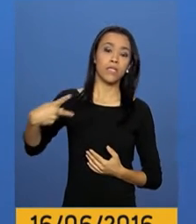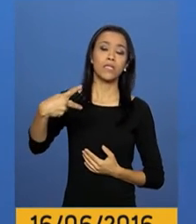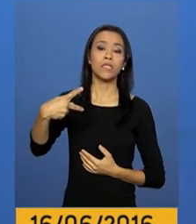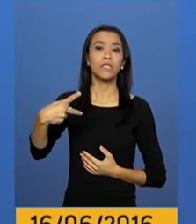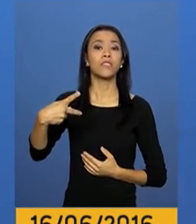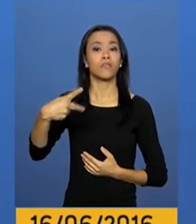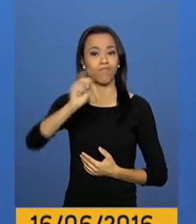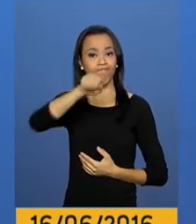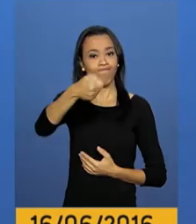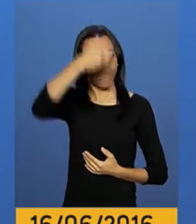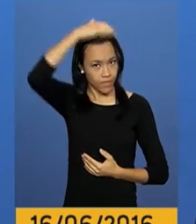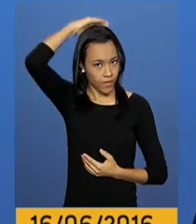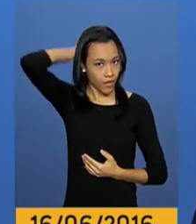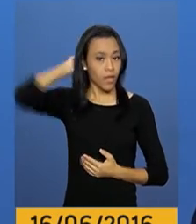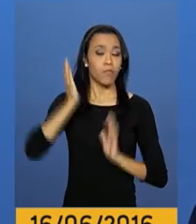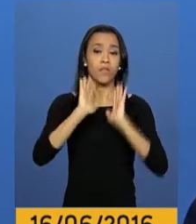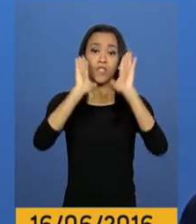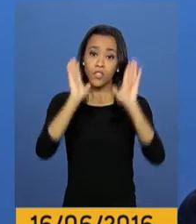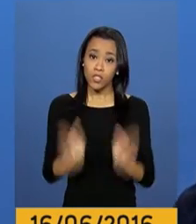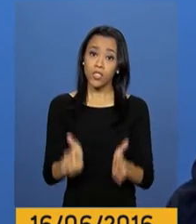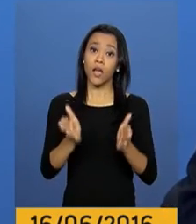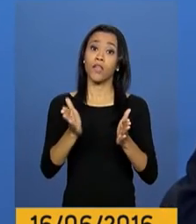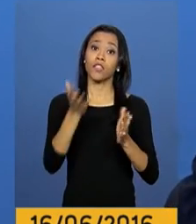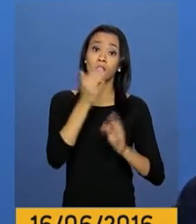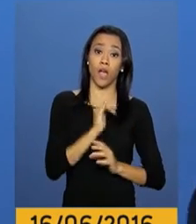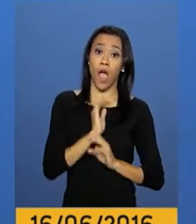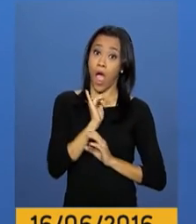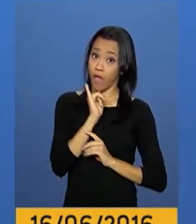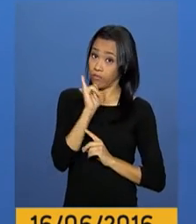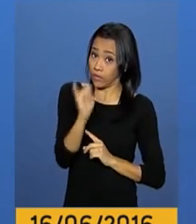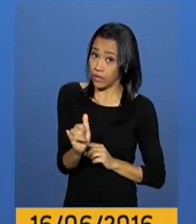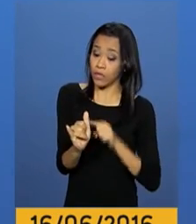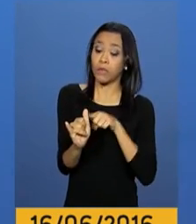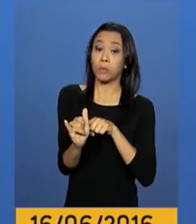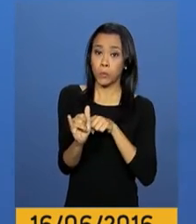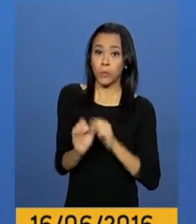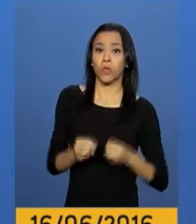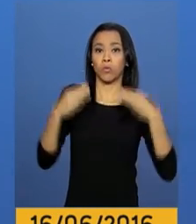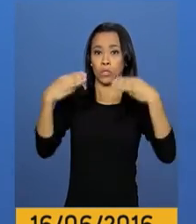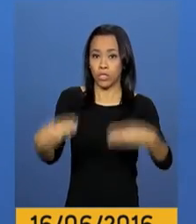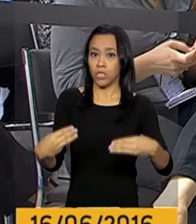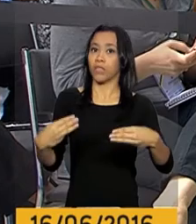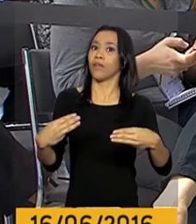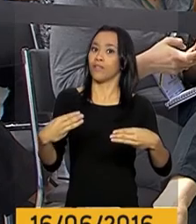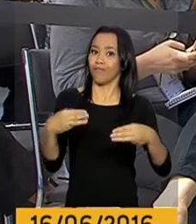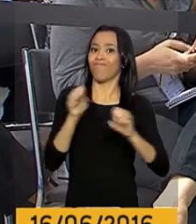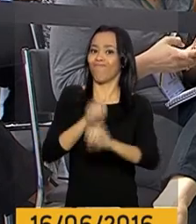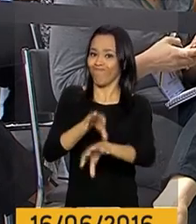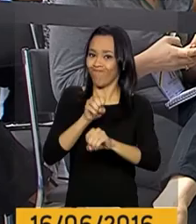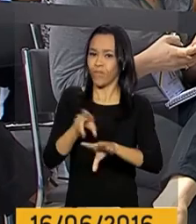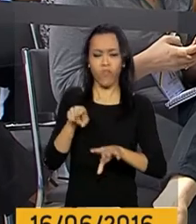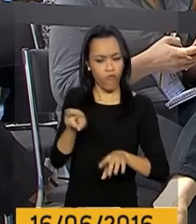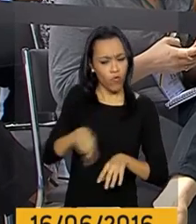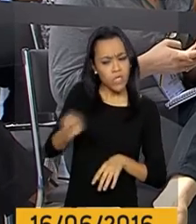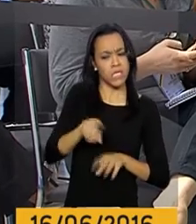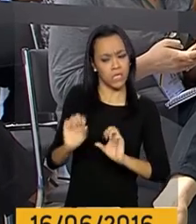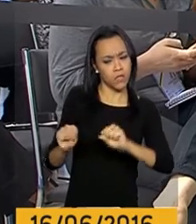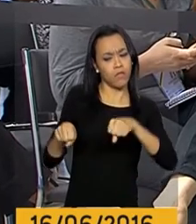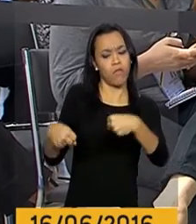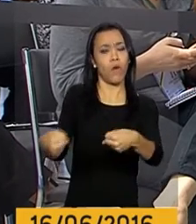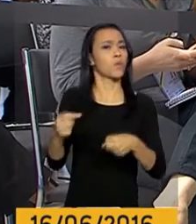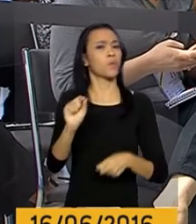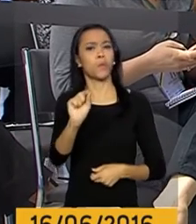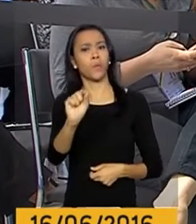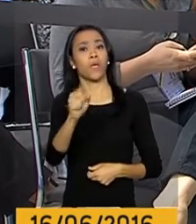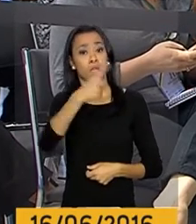tinha encomendado ao Ministério da Educação que houvesse um esforço no sentido de que a